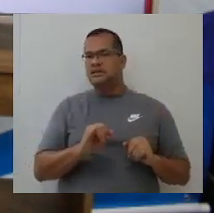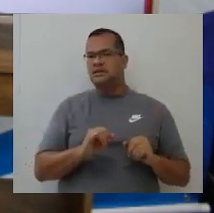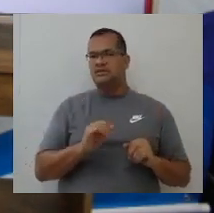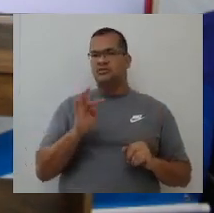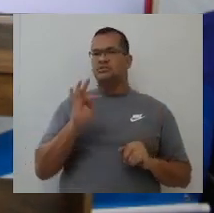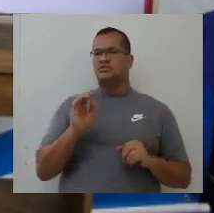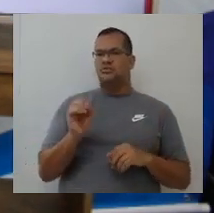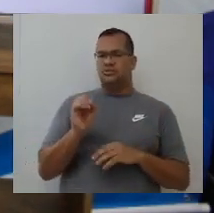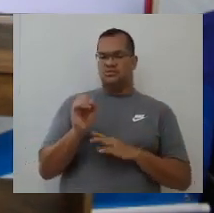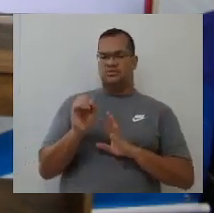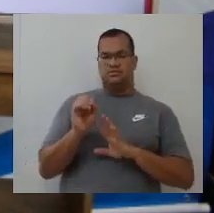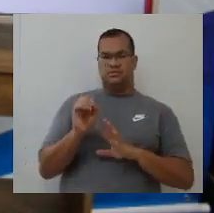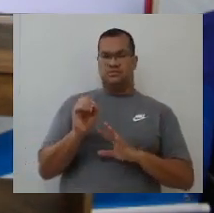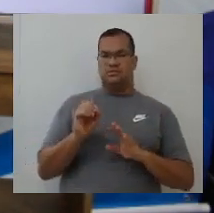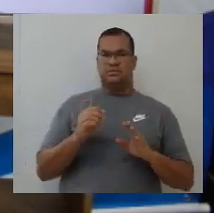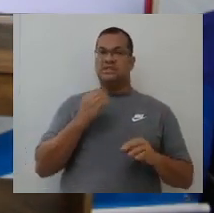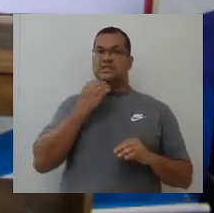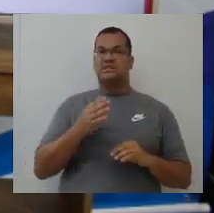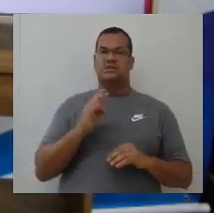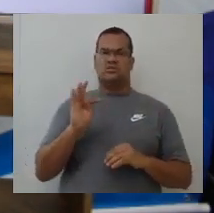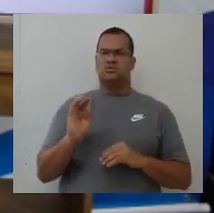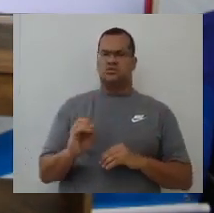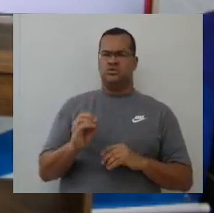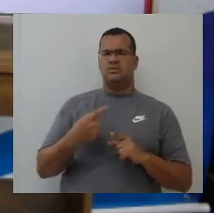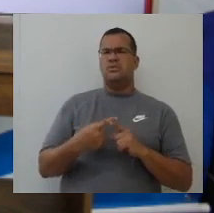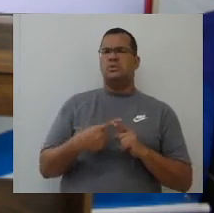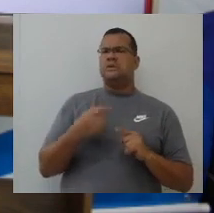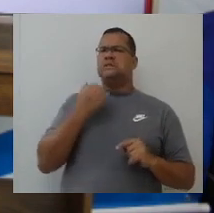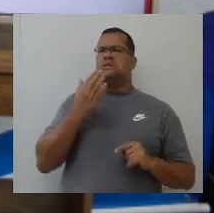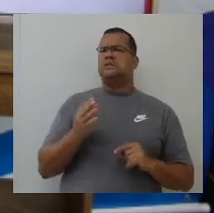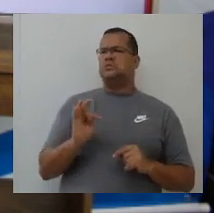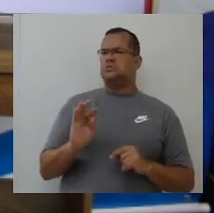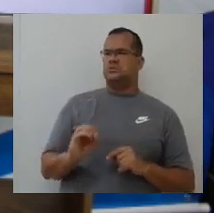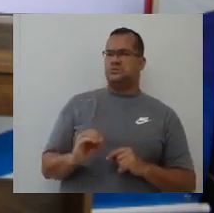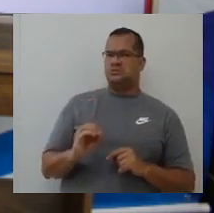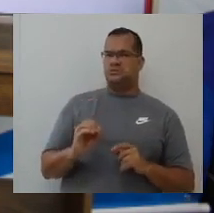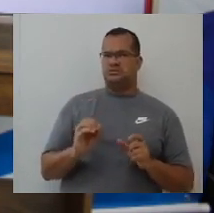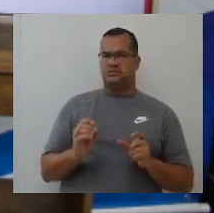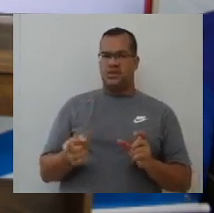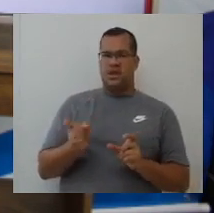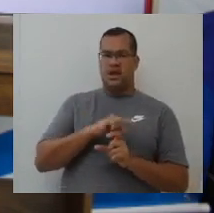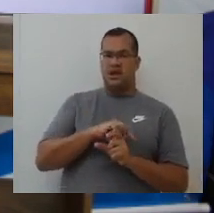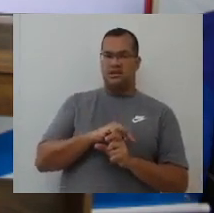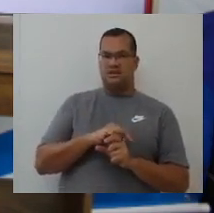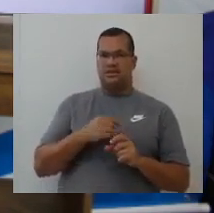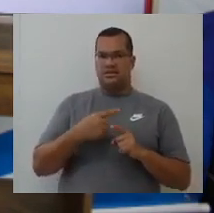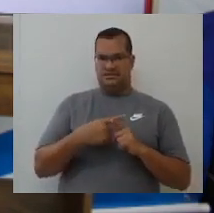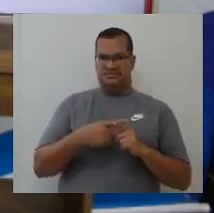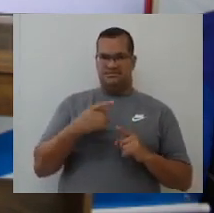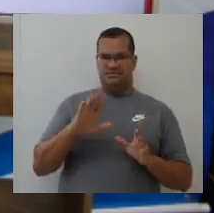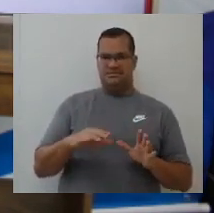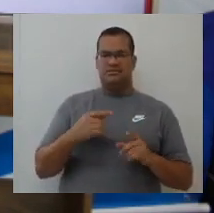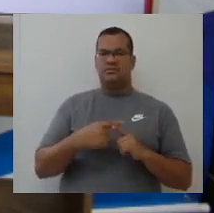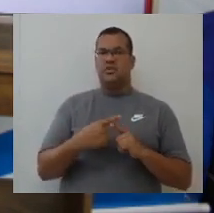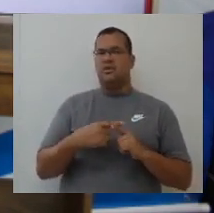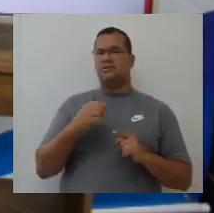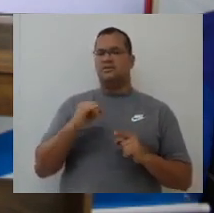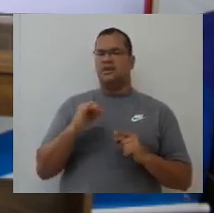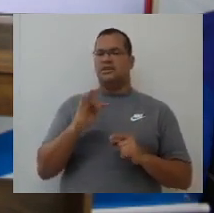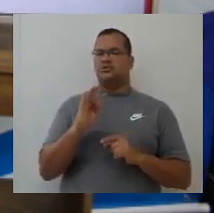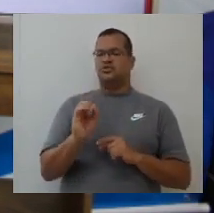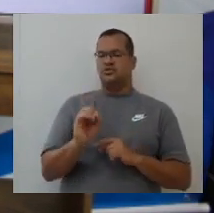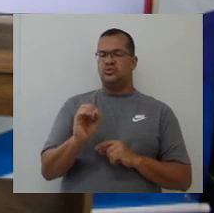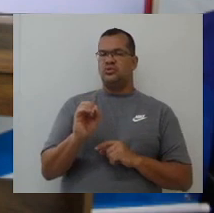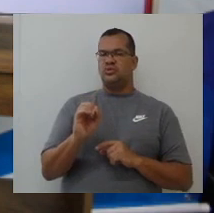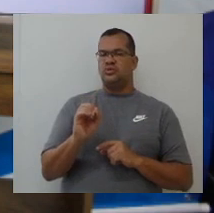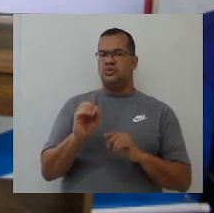to. Sem a partícula to antes do verbo. Por que, Rafael, sem a partícula to antes do verbo? Lembra que quando eu coloco to antes do verbo, eu estou deixando